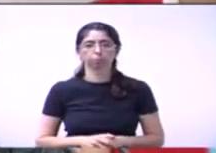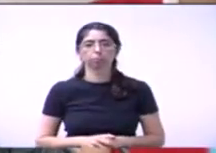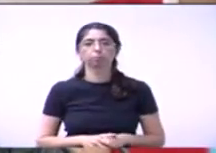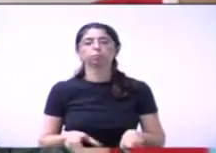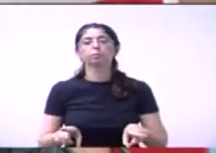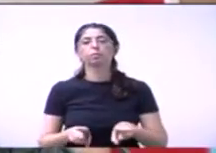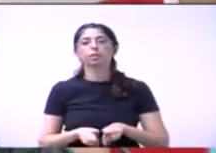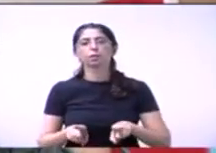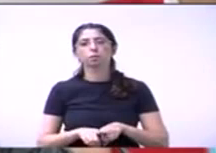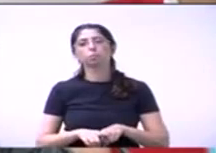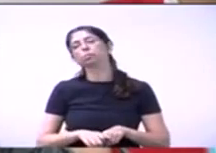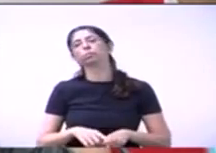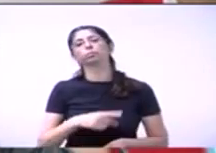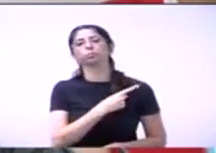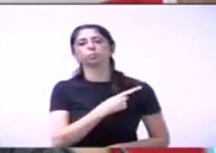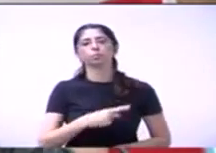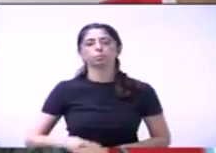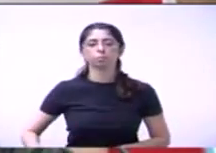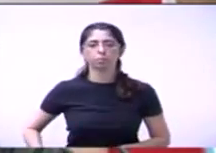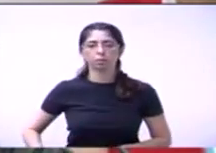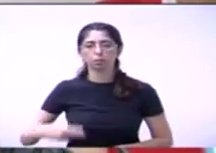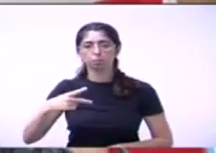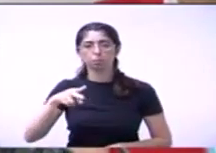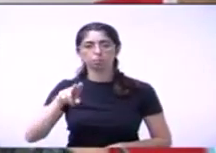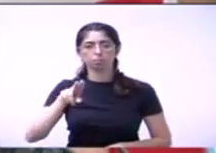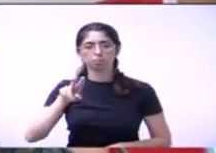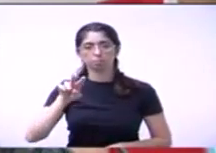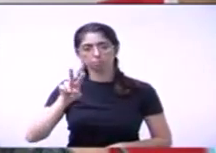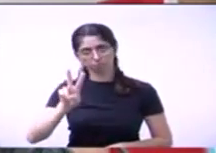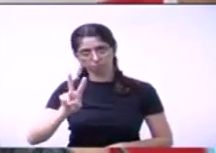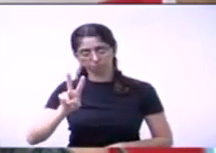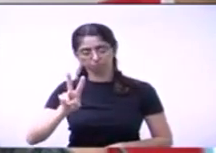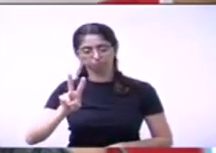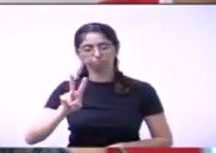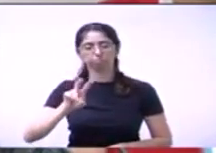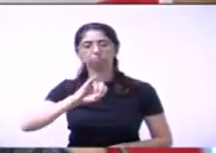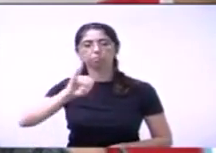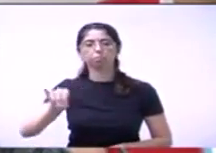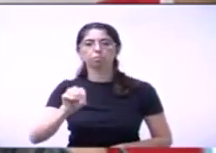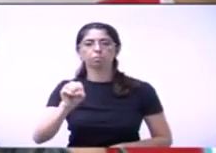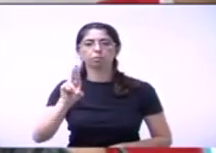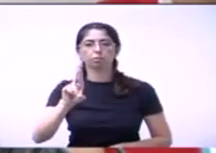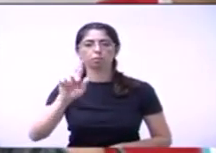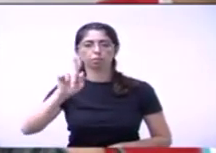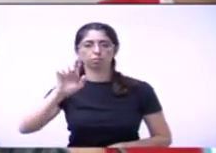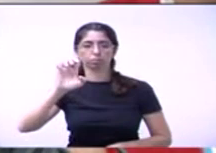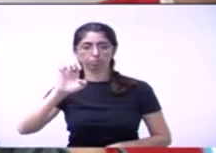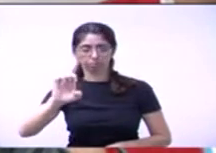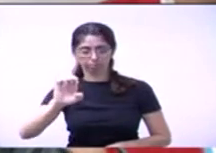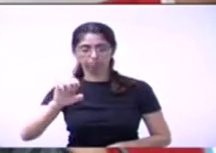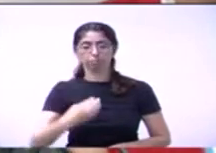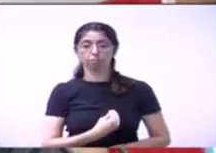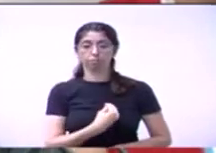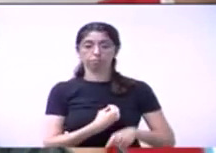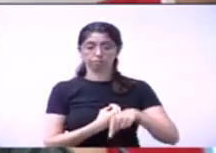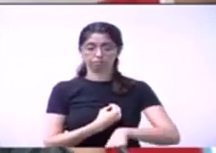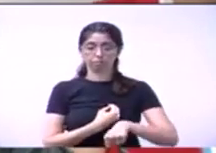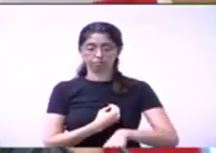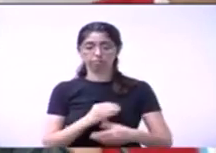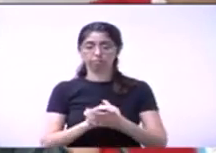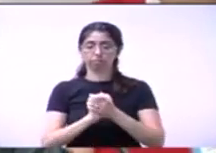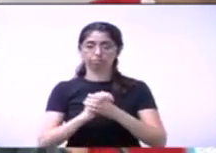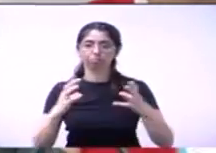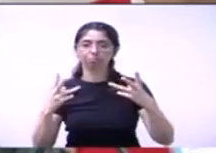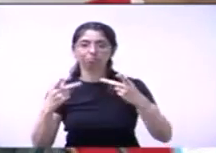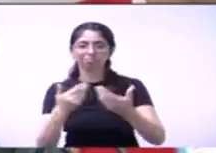do Partido Verde, Jorge Israel, cumprimento a todos os presidentes de partido presentes aqui nessa noite. Gostaria também